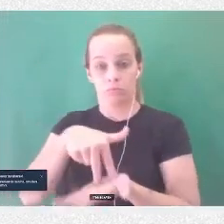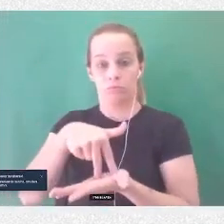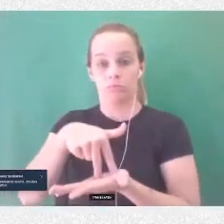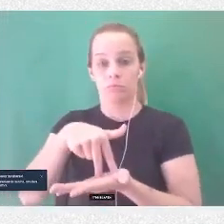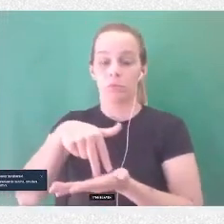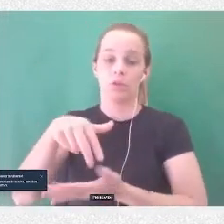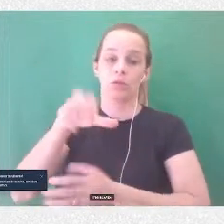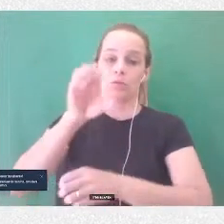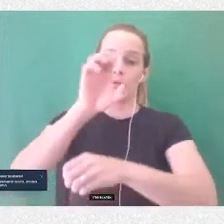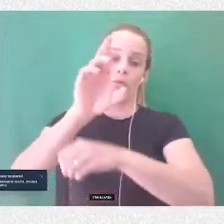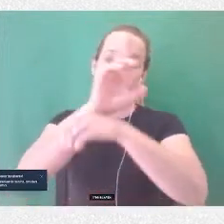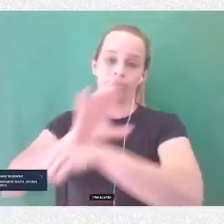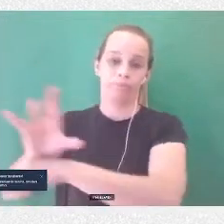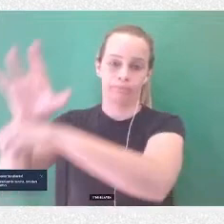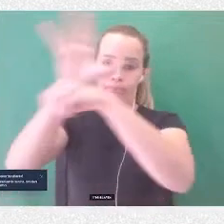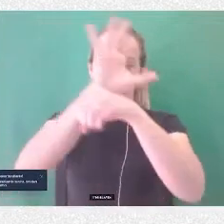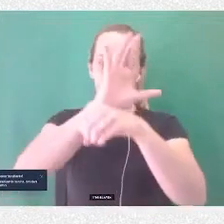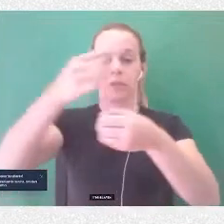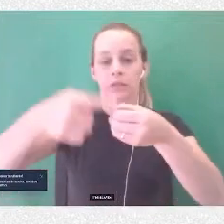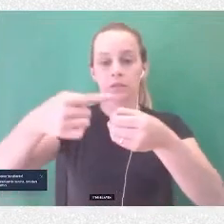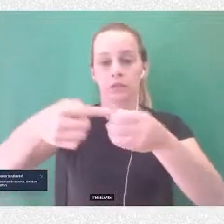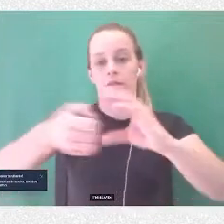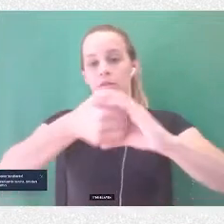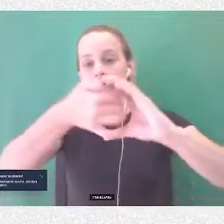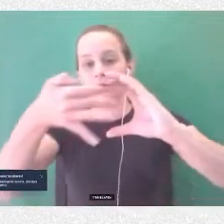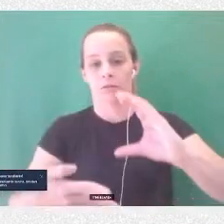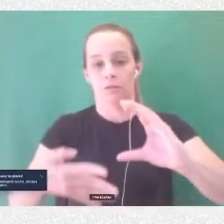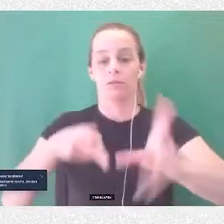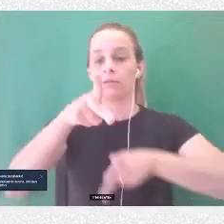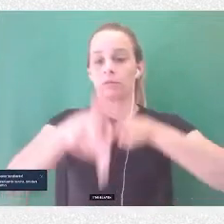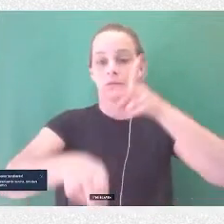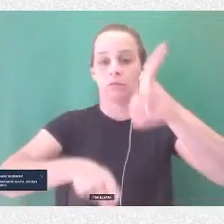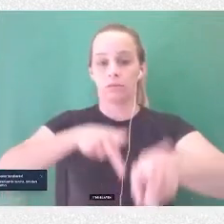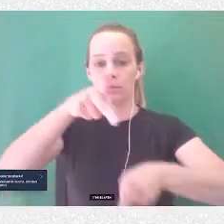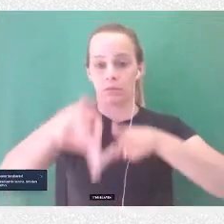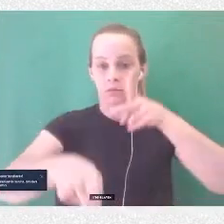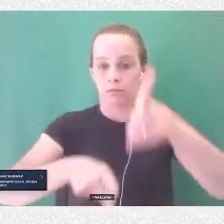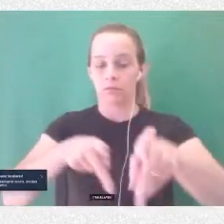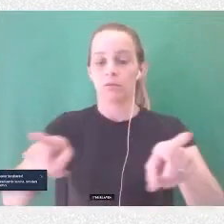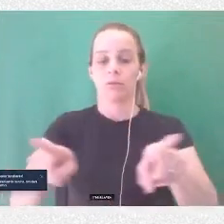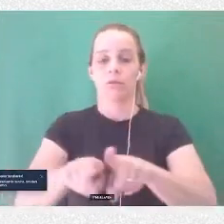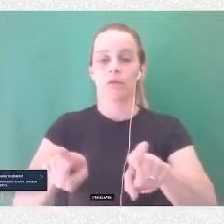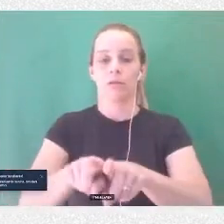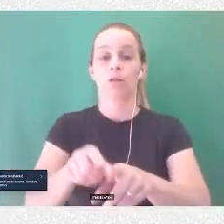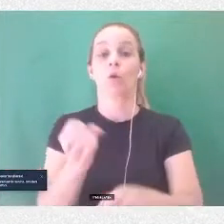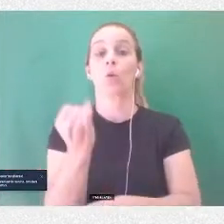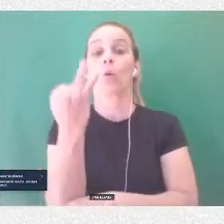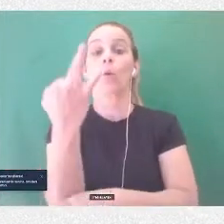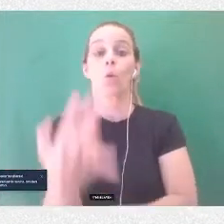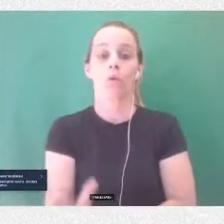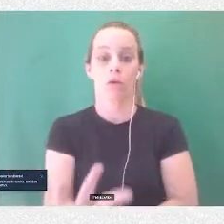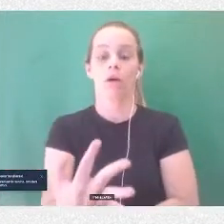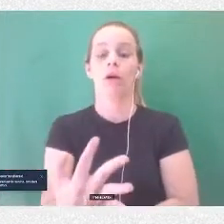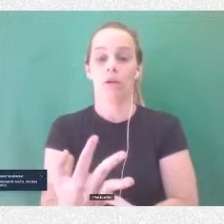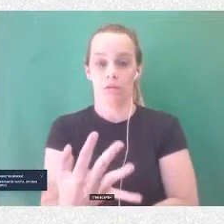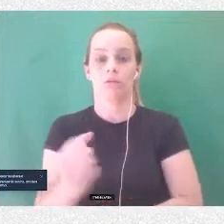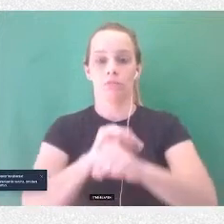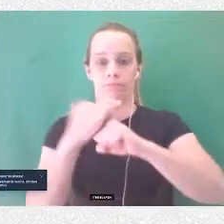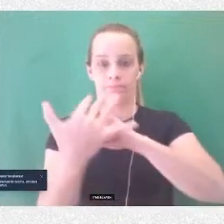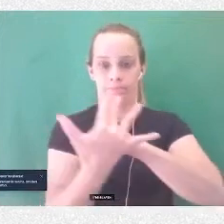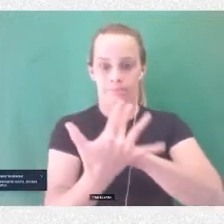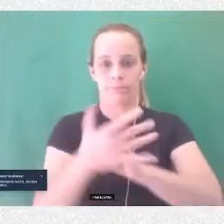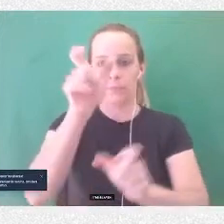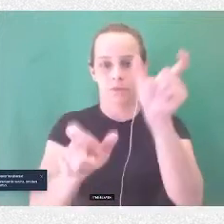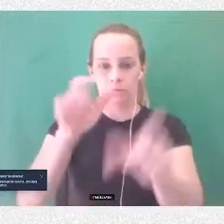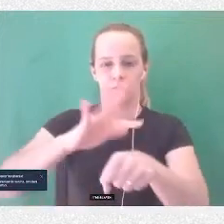da nossa cidade, da característica da população, de uma estabilidade no número de casos, do controle epidemiológico que temos